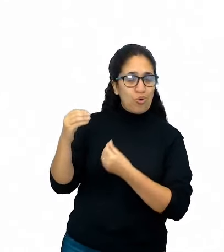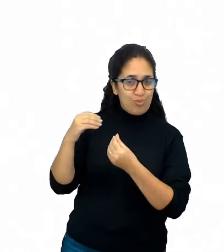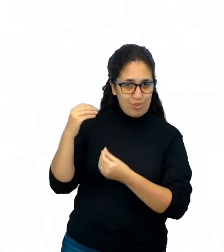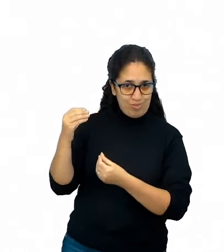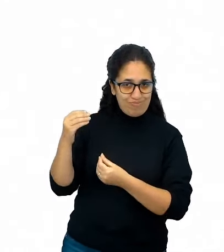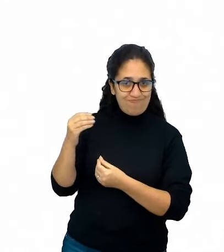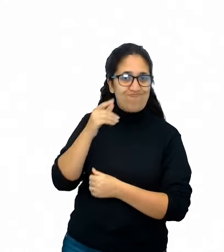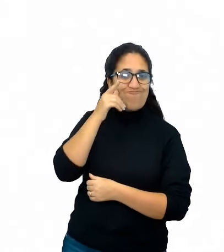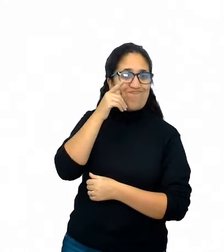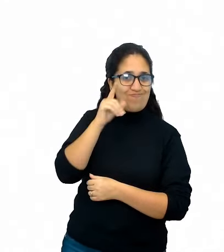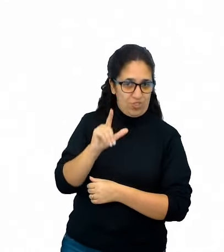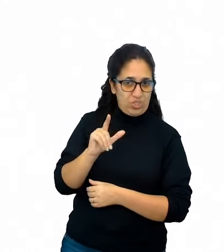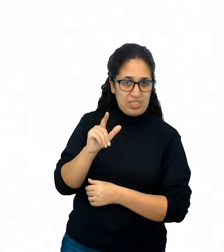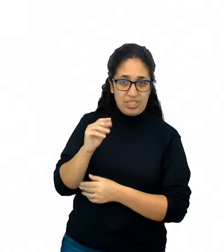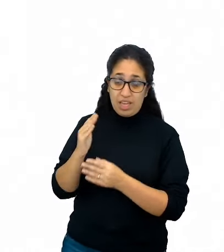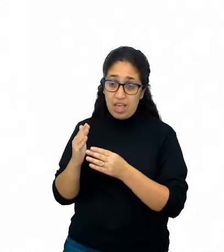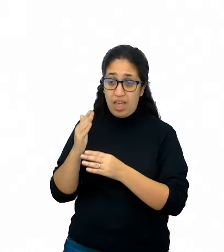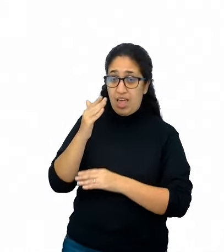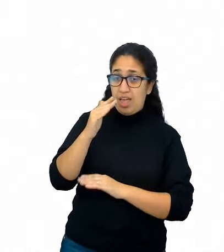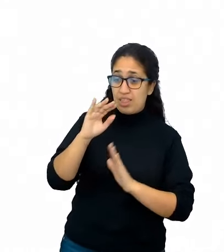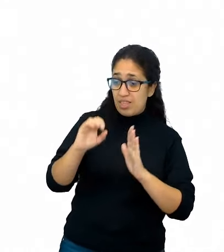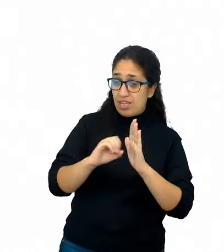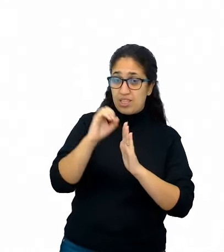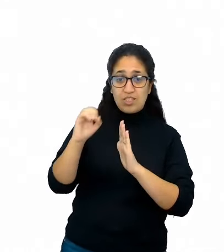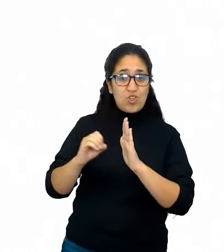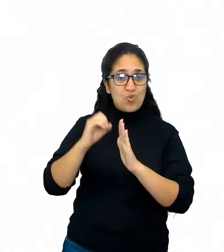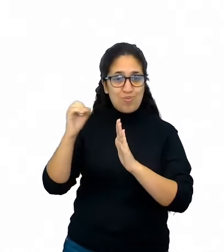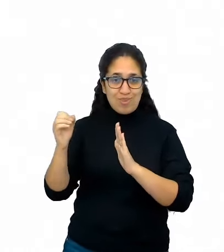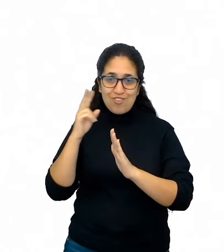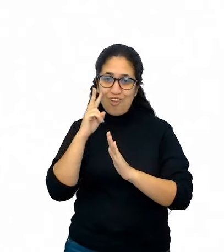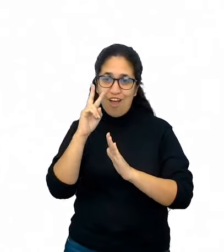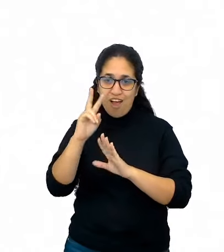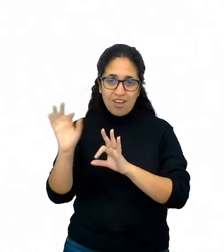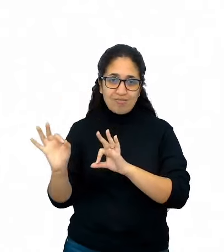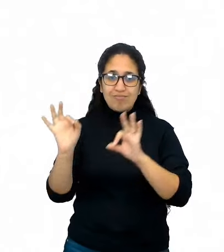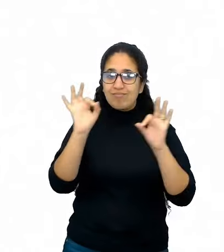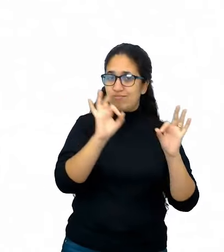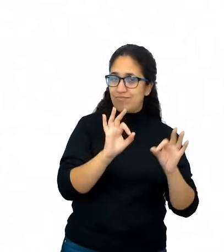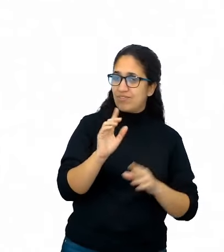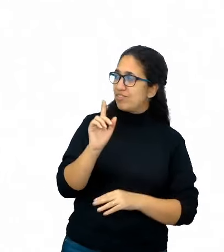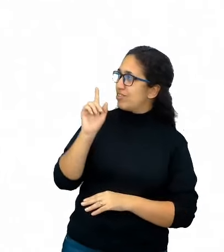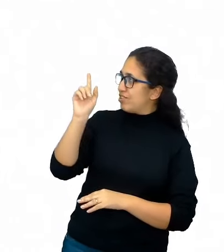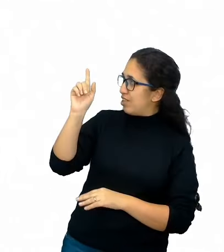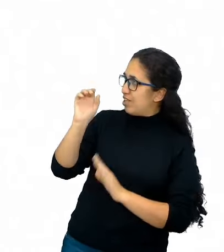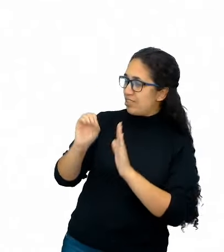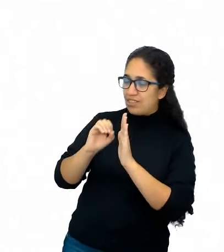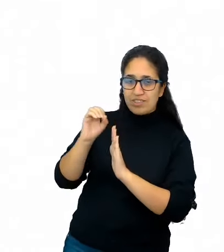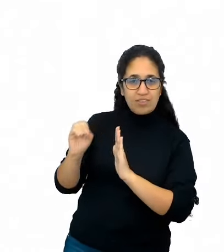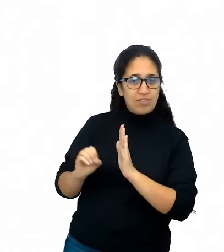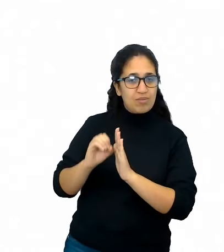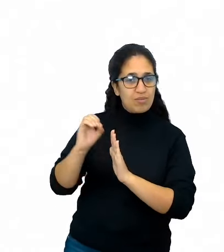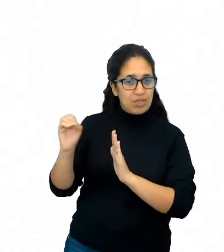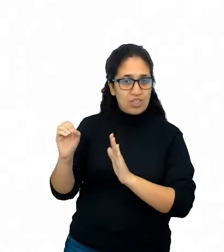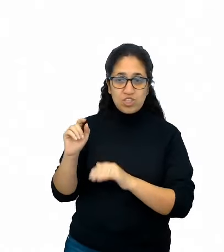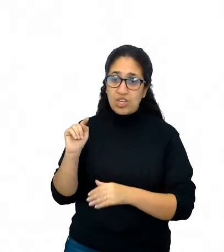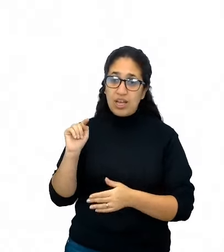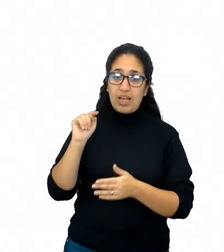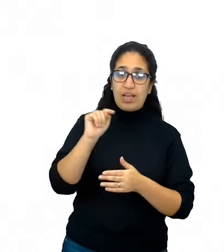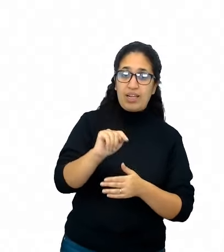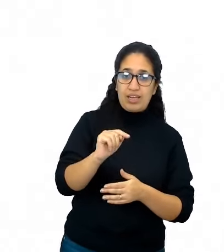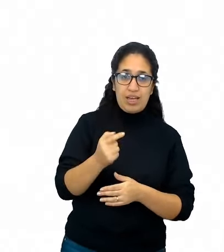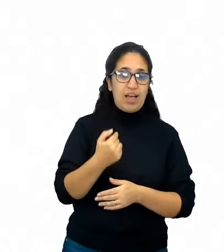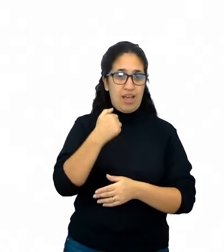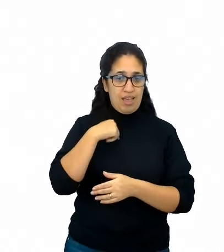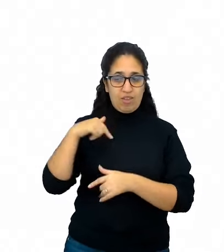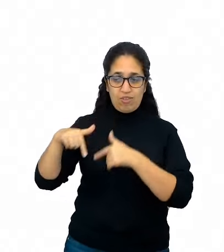aí para entrar no centro de mídias e ver essas gravações. Basta acessar o centro de mídias, clicar em Eu sou